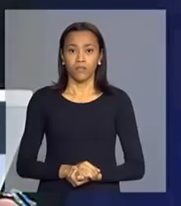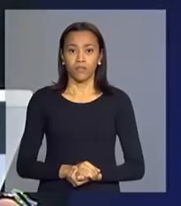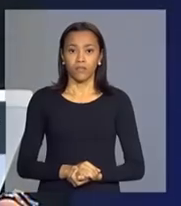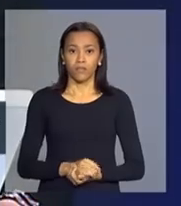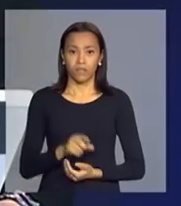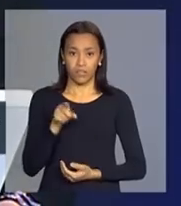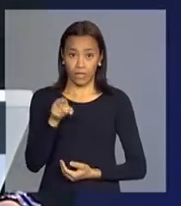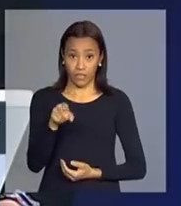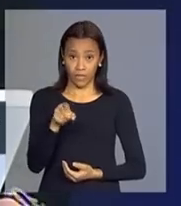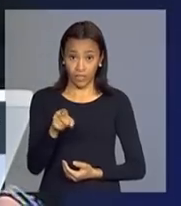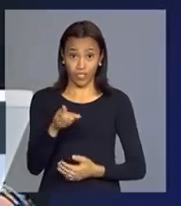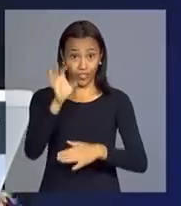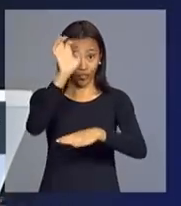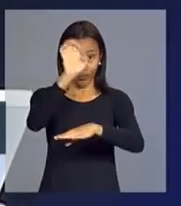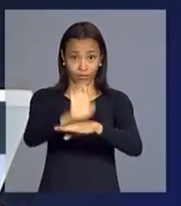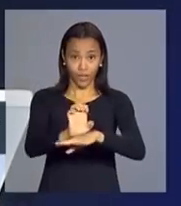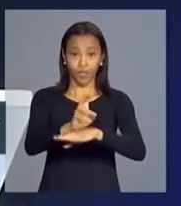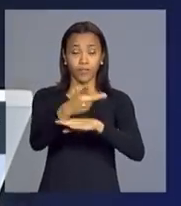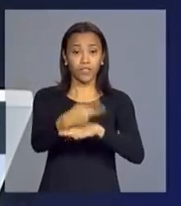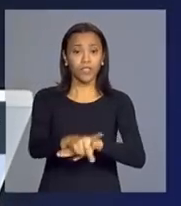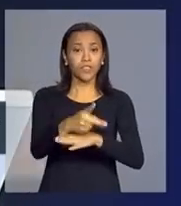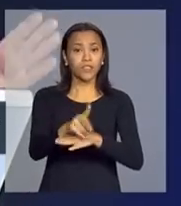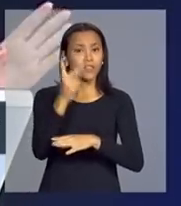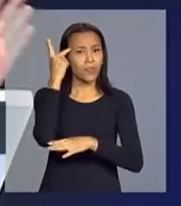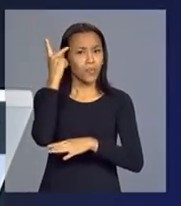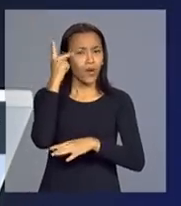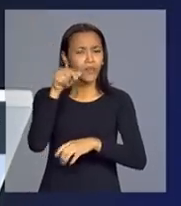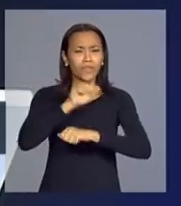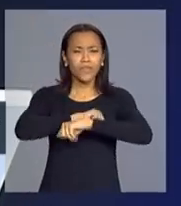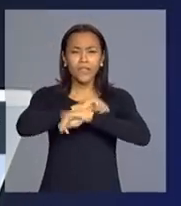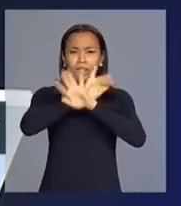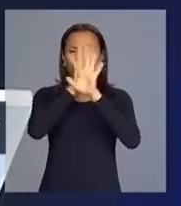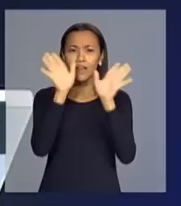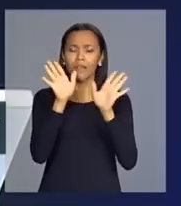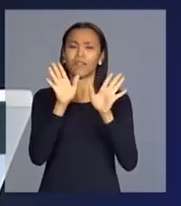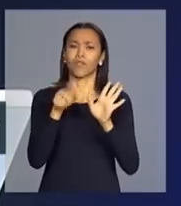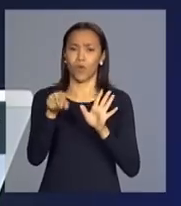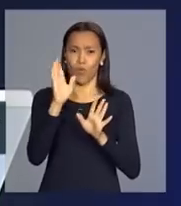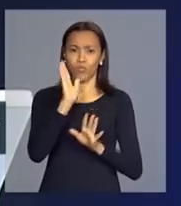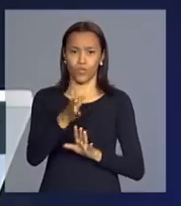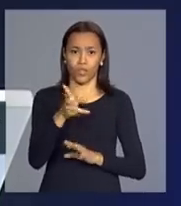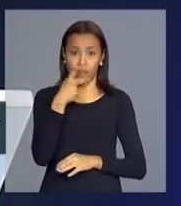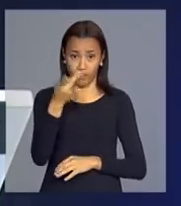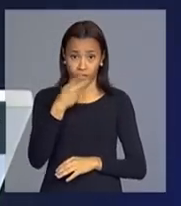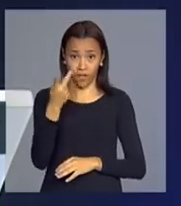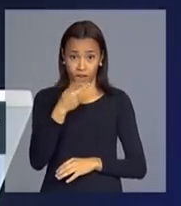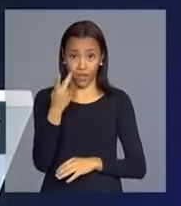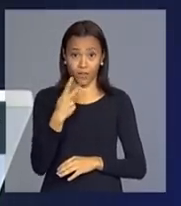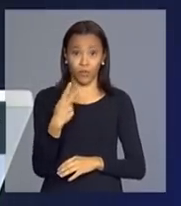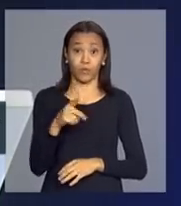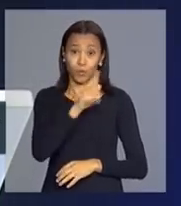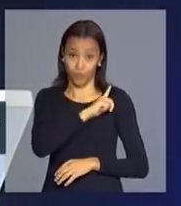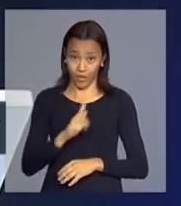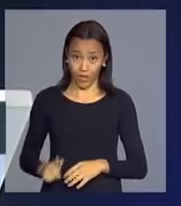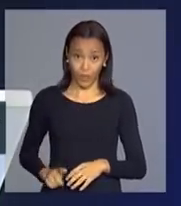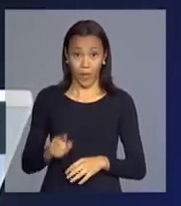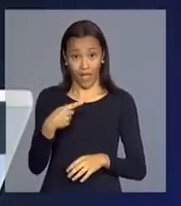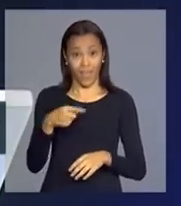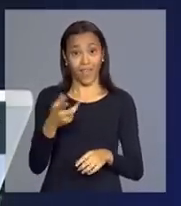desse extraordinário estado de São Paulo, e fica claro que todo mundo aqui, como disse o Alckmin para mim baixinho, é primo.